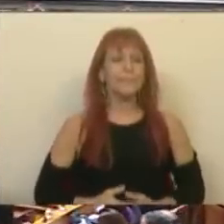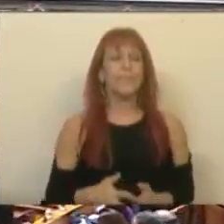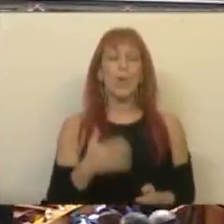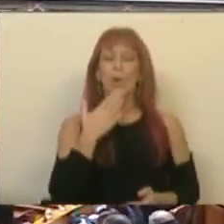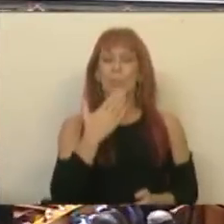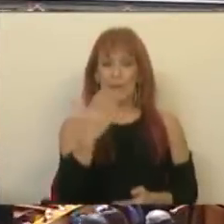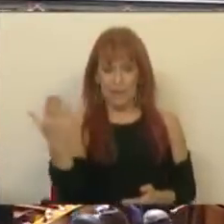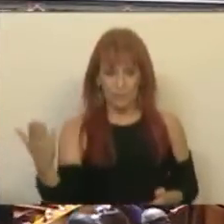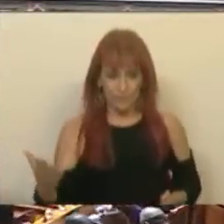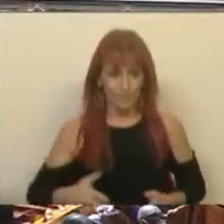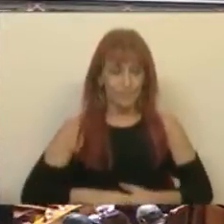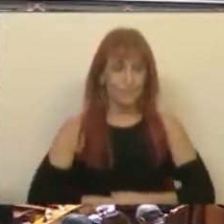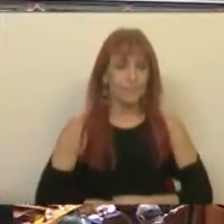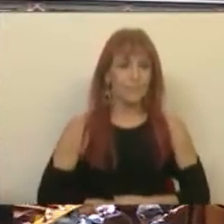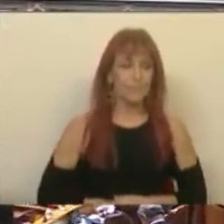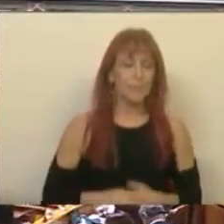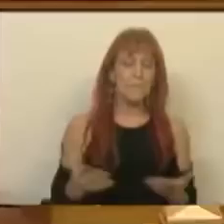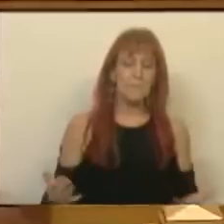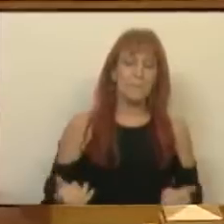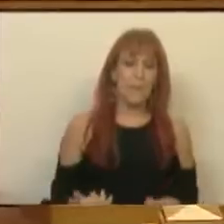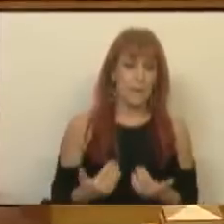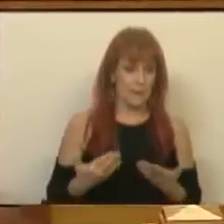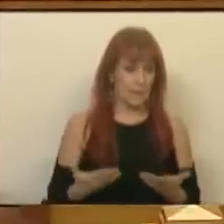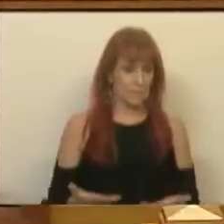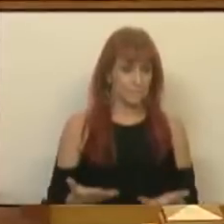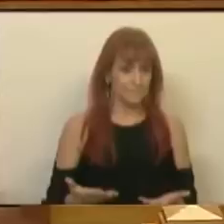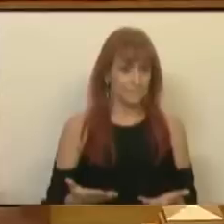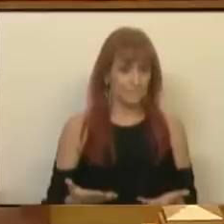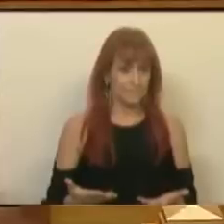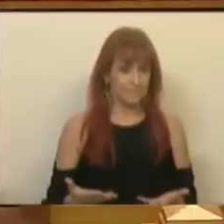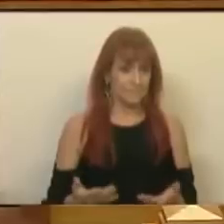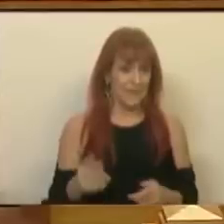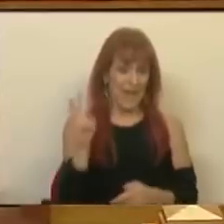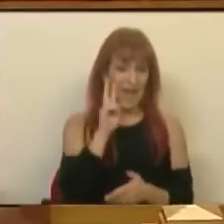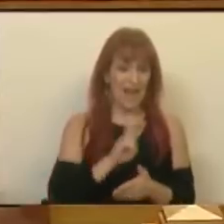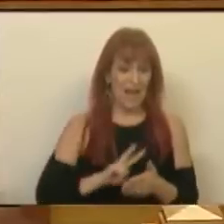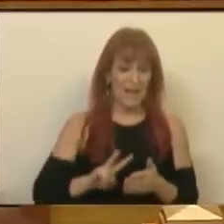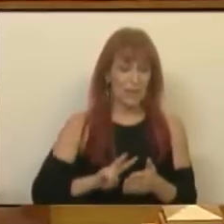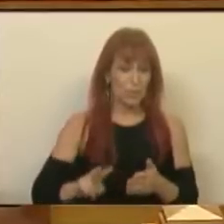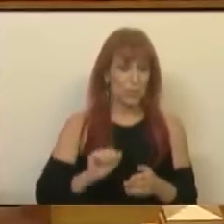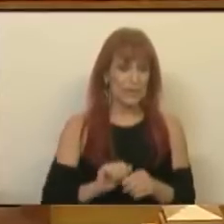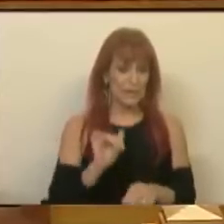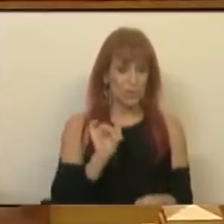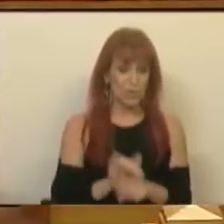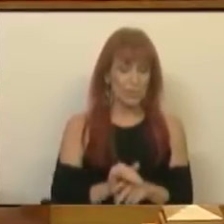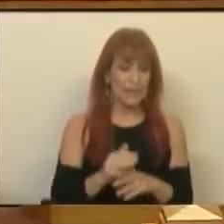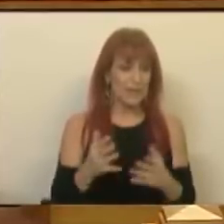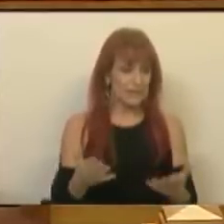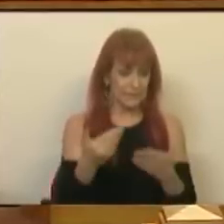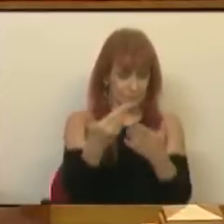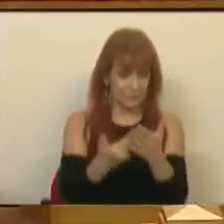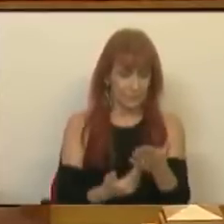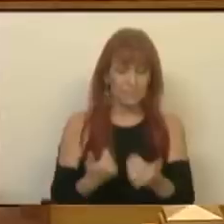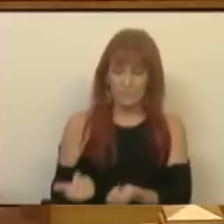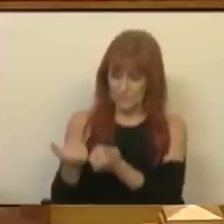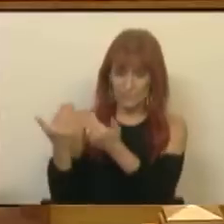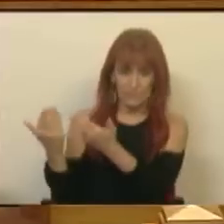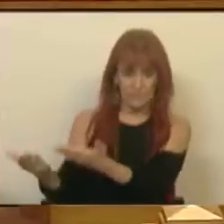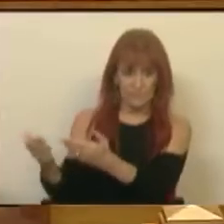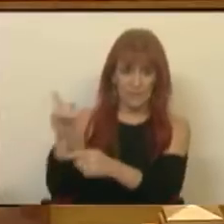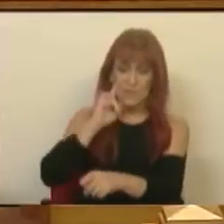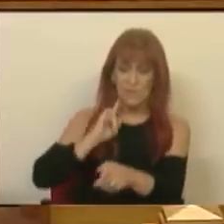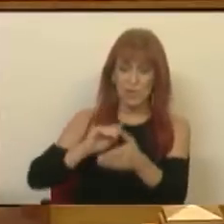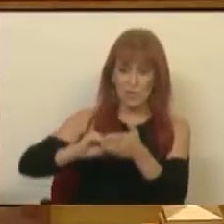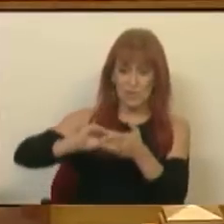Muito obrigado para a leitura dos expediente do a palavra